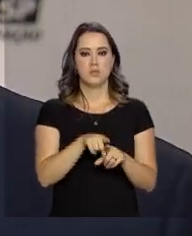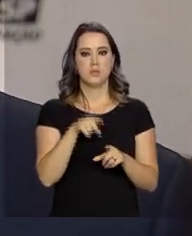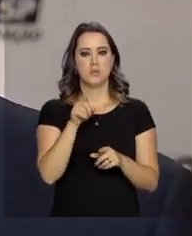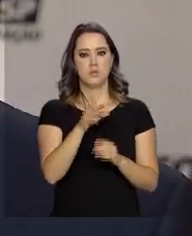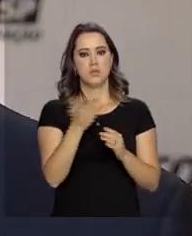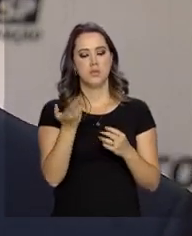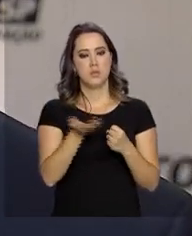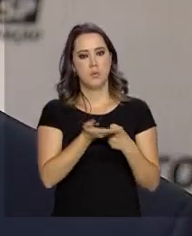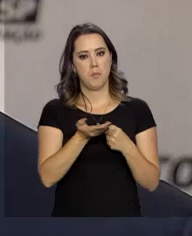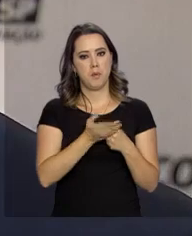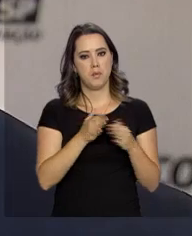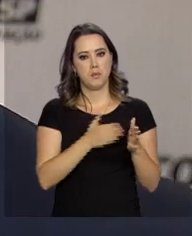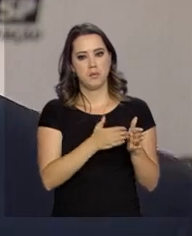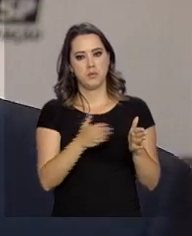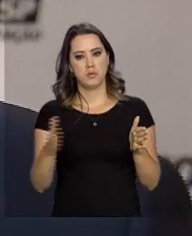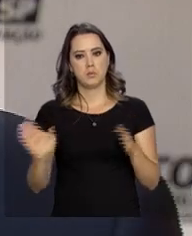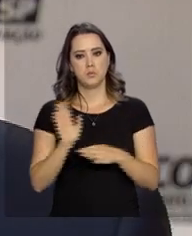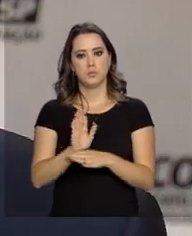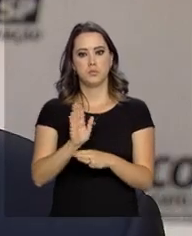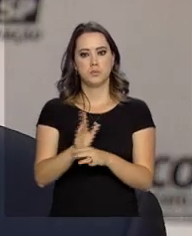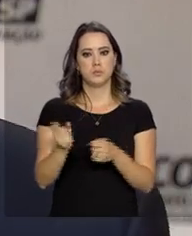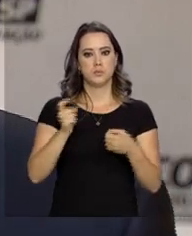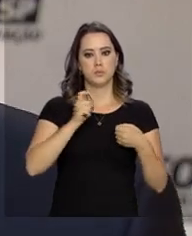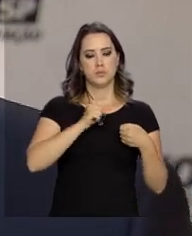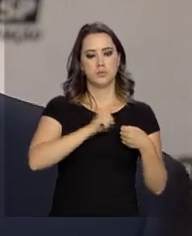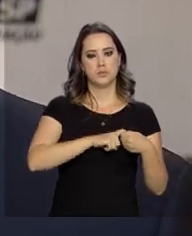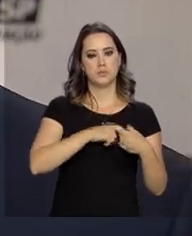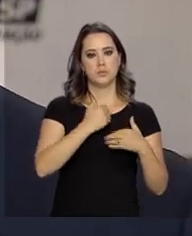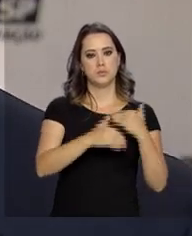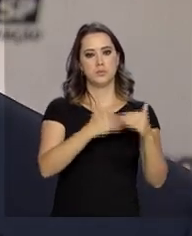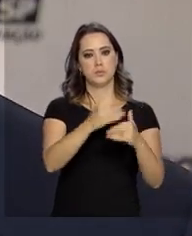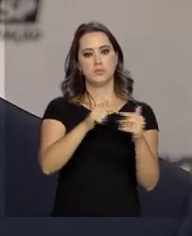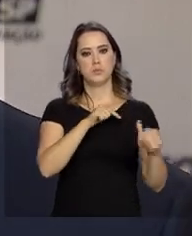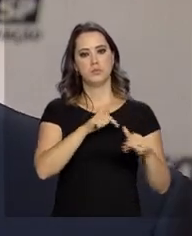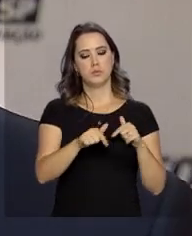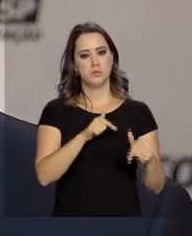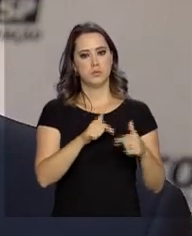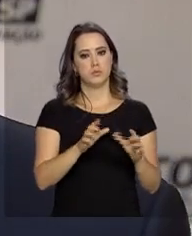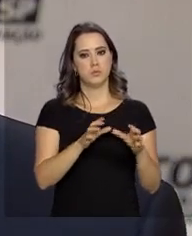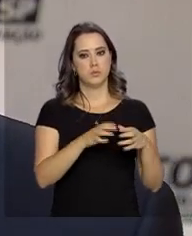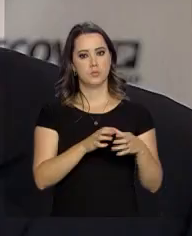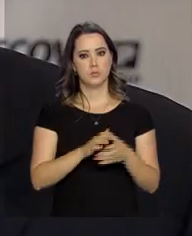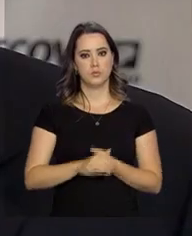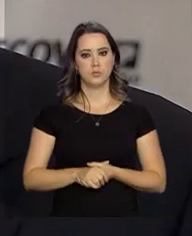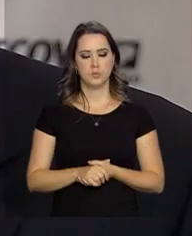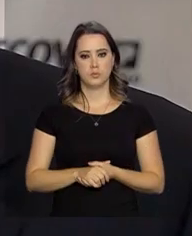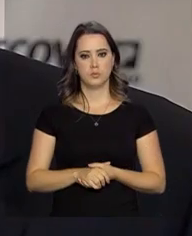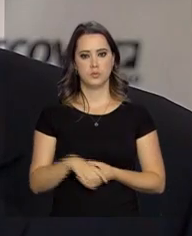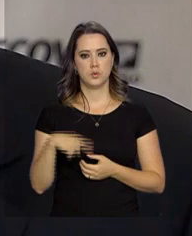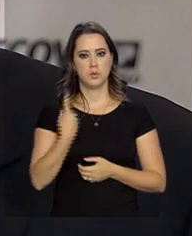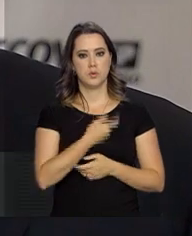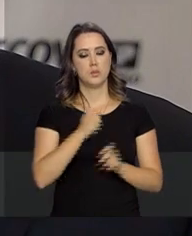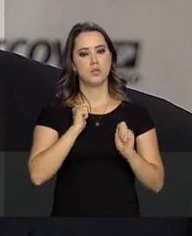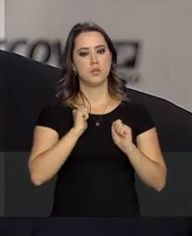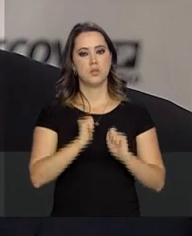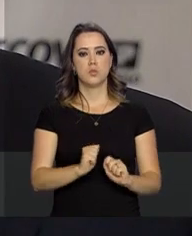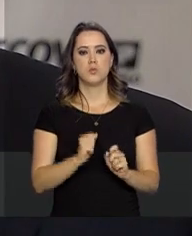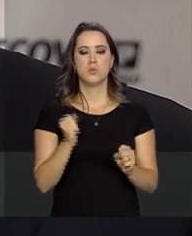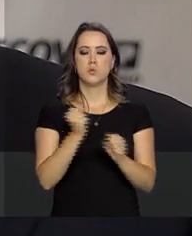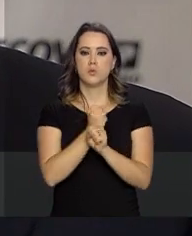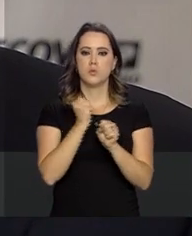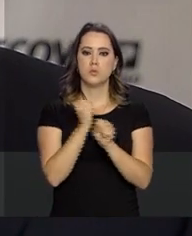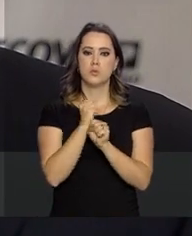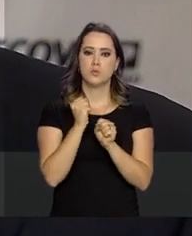no médio prazo vai ajudar muito na retomada das atividades do setor imobiliário para que a gente possa construir em conjunto